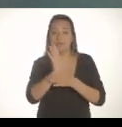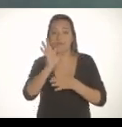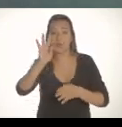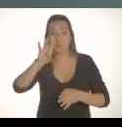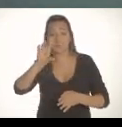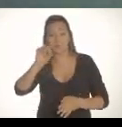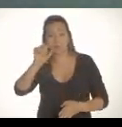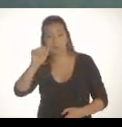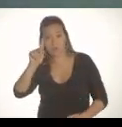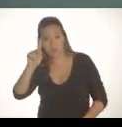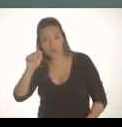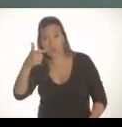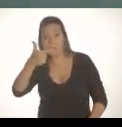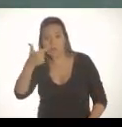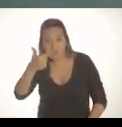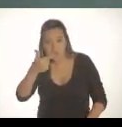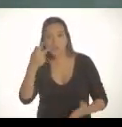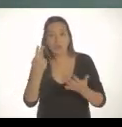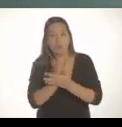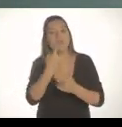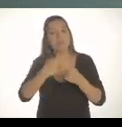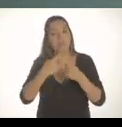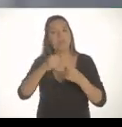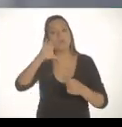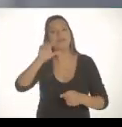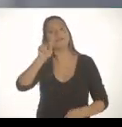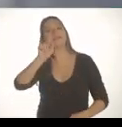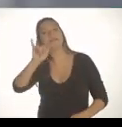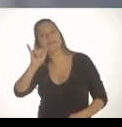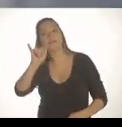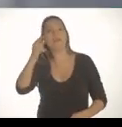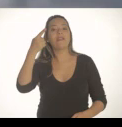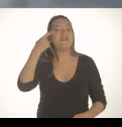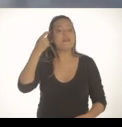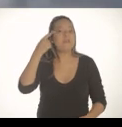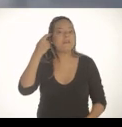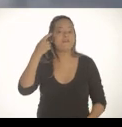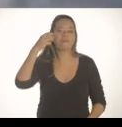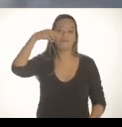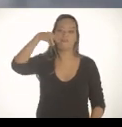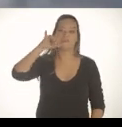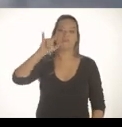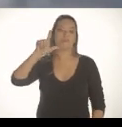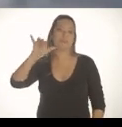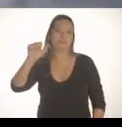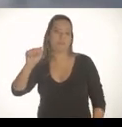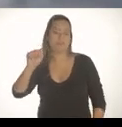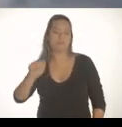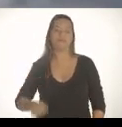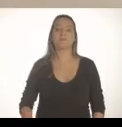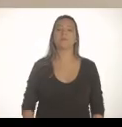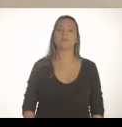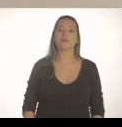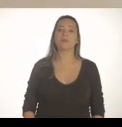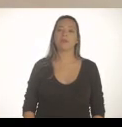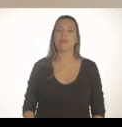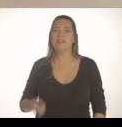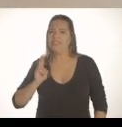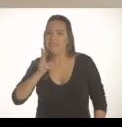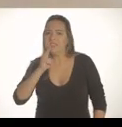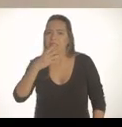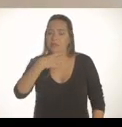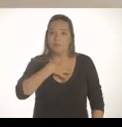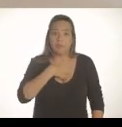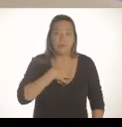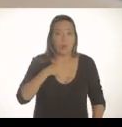2. O Tropa 2 existiu por causa disso. Por causa da participação do Freixo na CPI das milícias. Já enfrentou barras